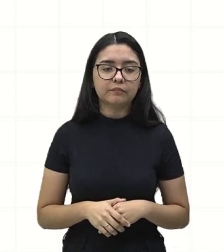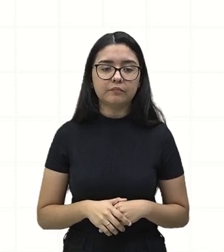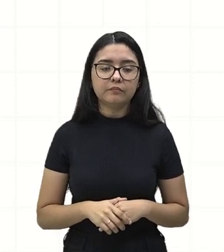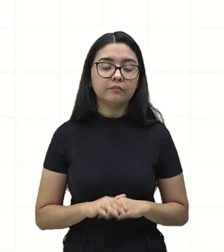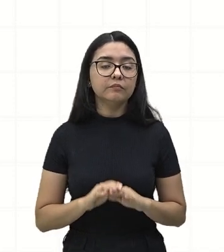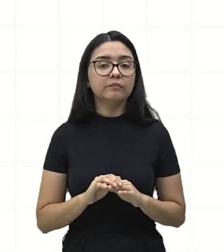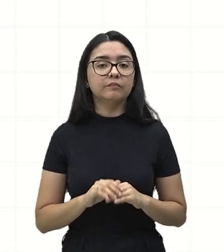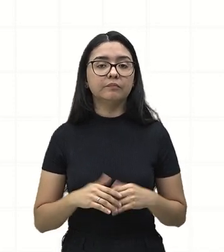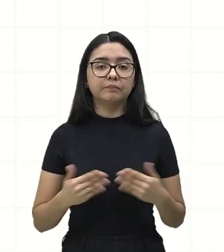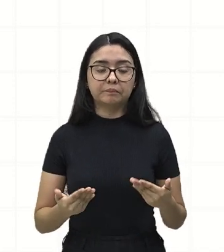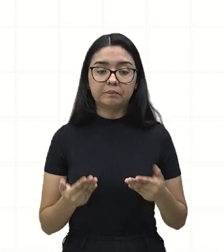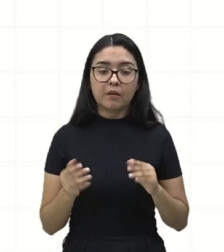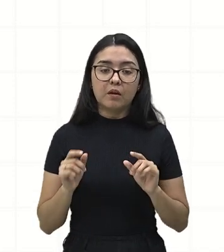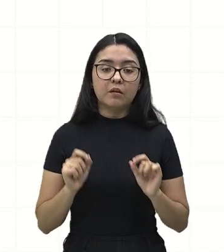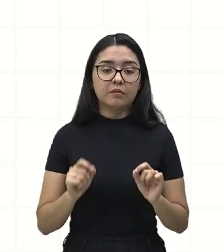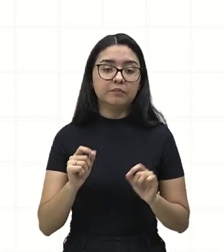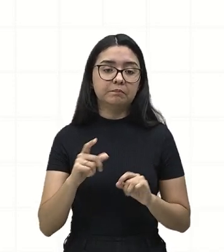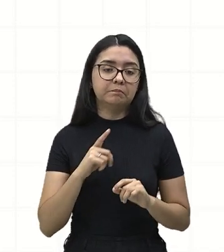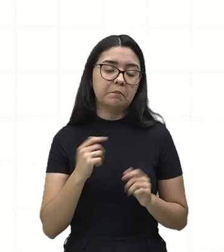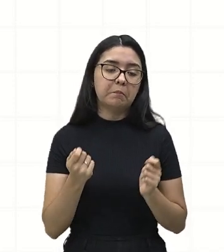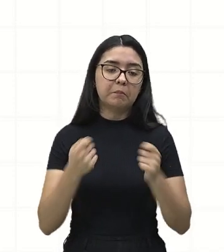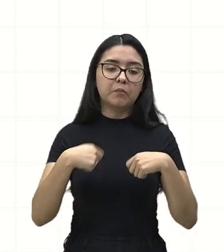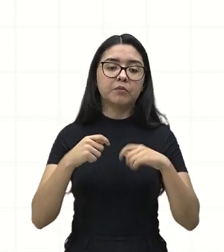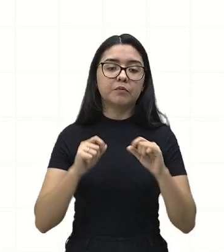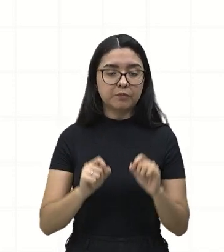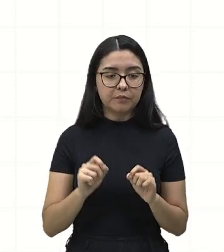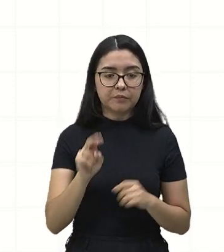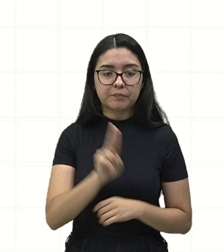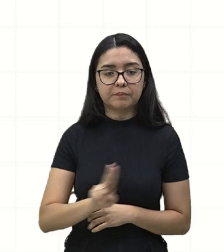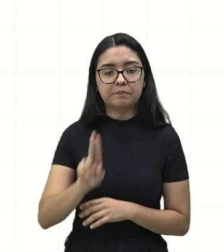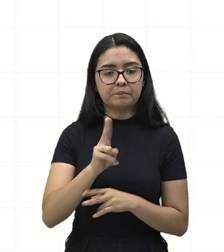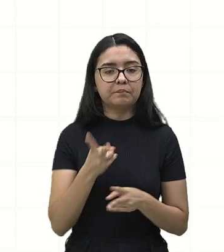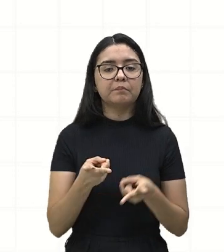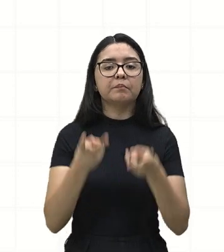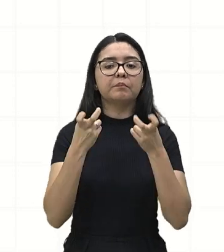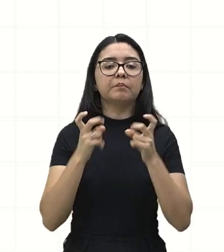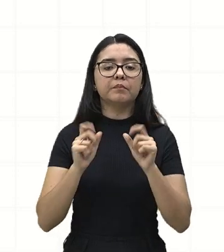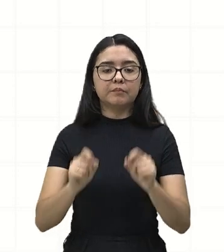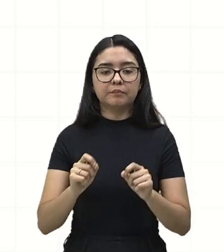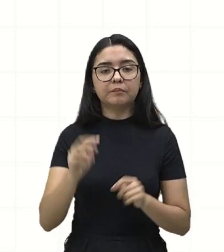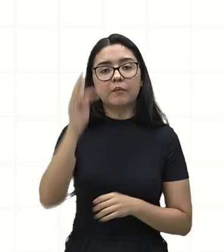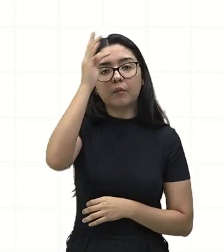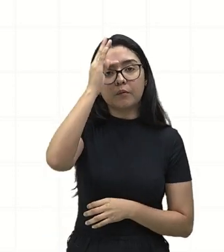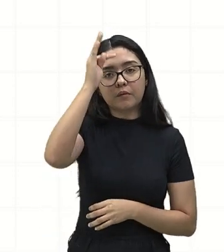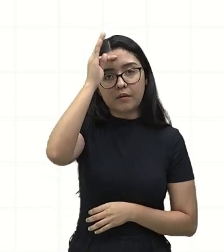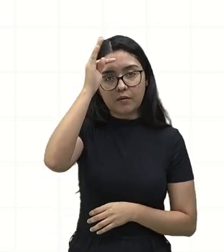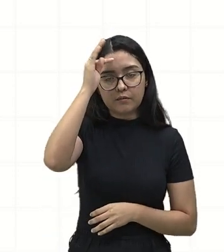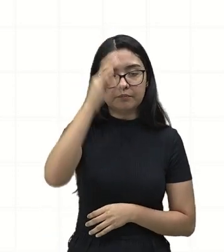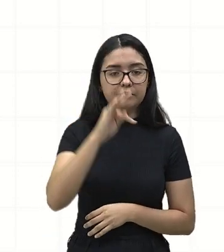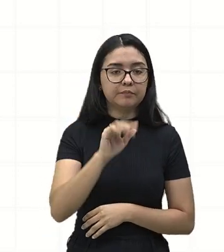Muito bem. Então, nós podemos aplicar aqui, né, visualizar o teorema de Tales